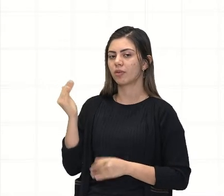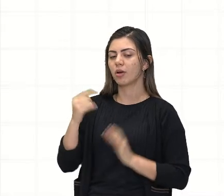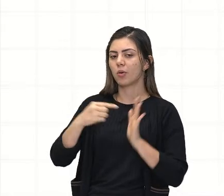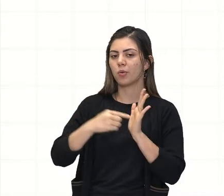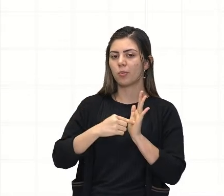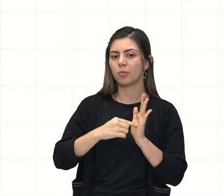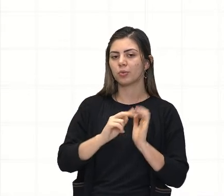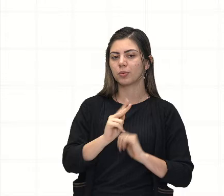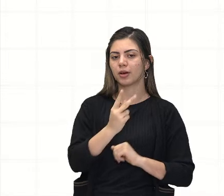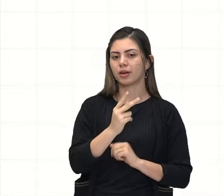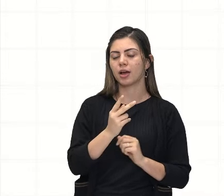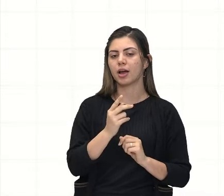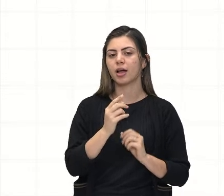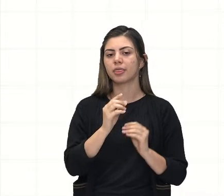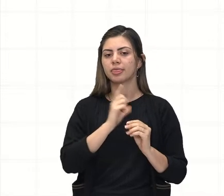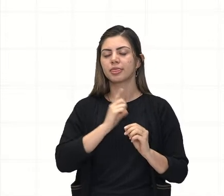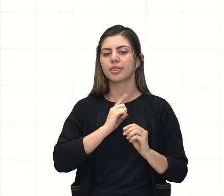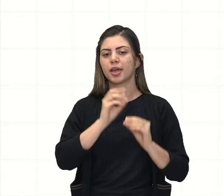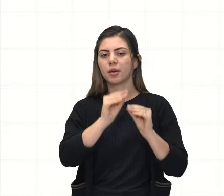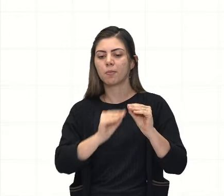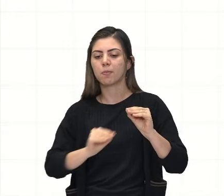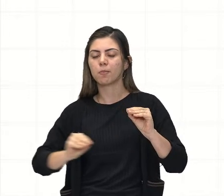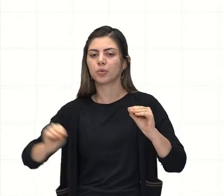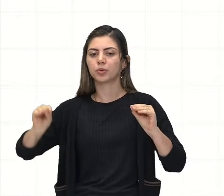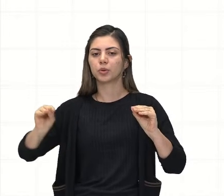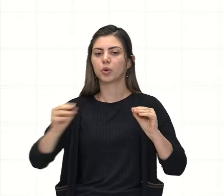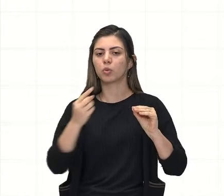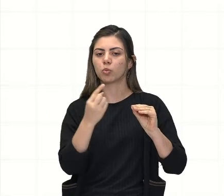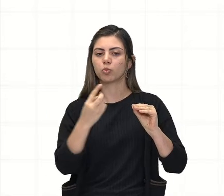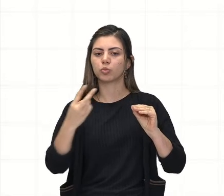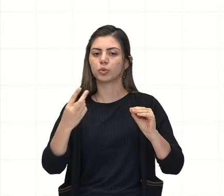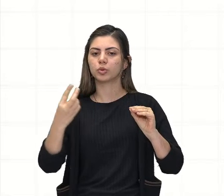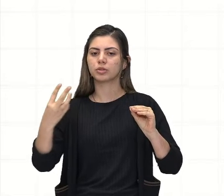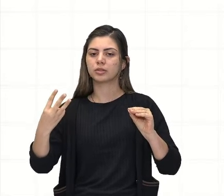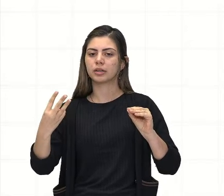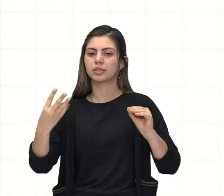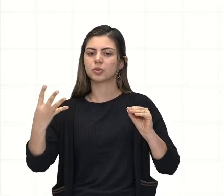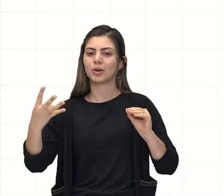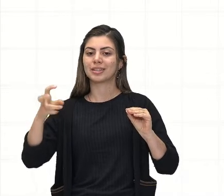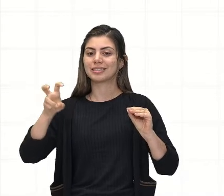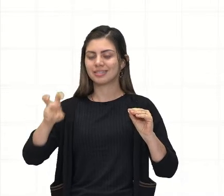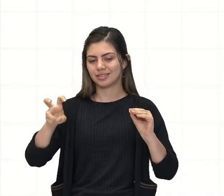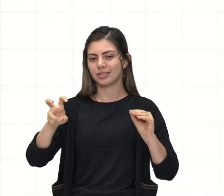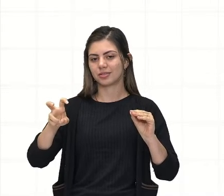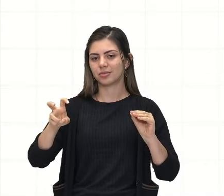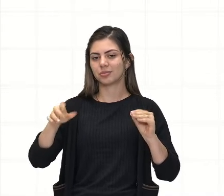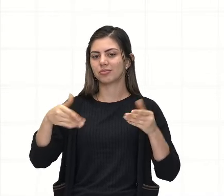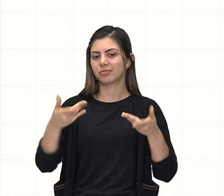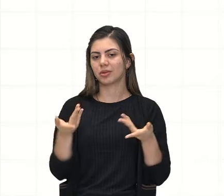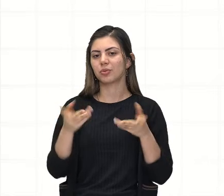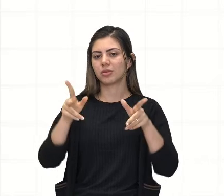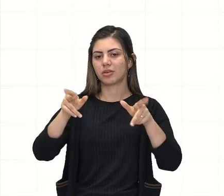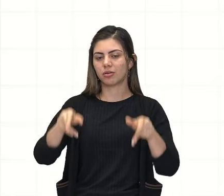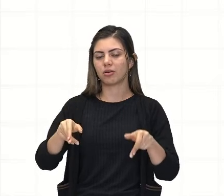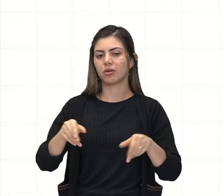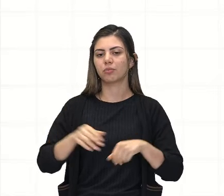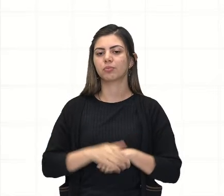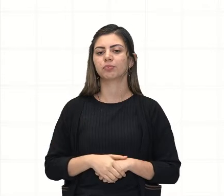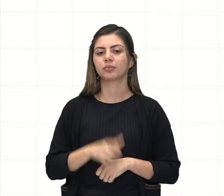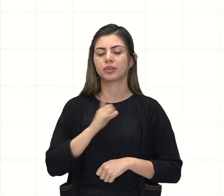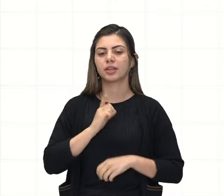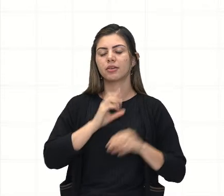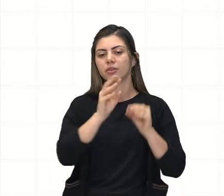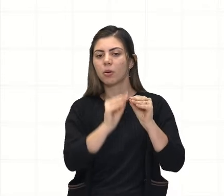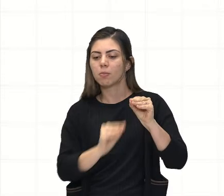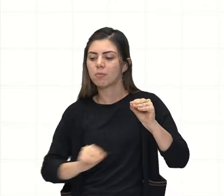ó, 1, 2, 3, 4, 5 também para a direita, né? Você